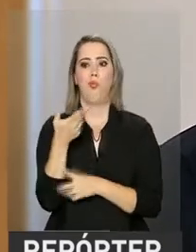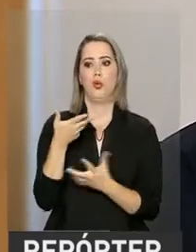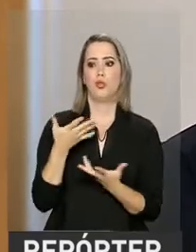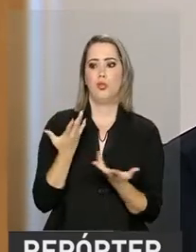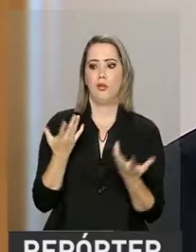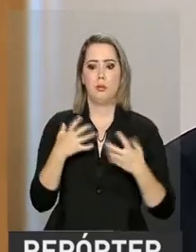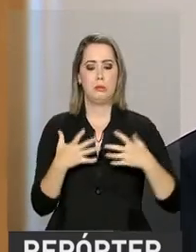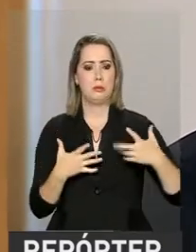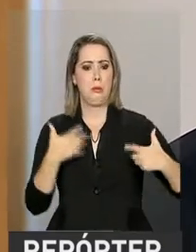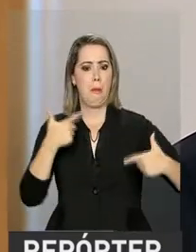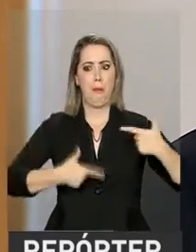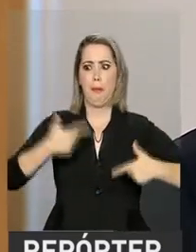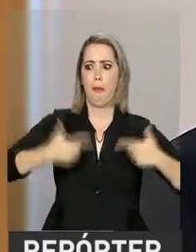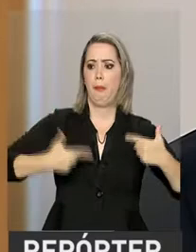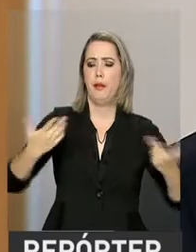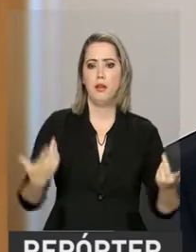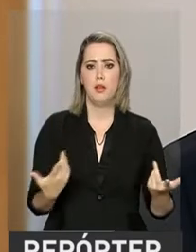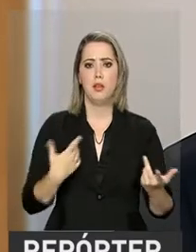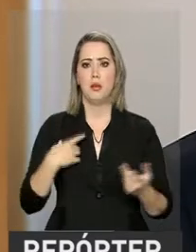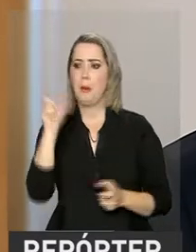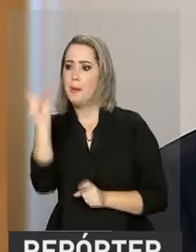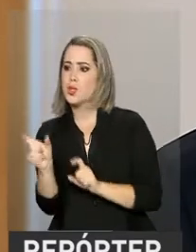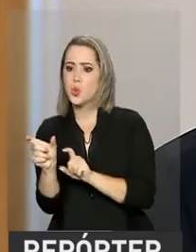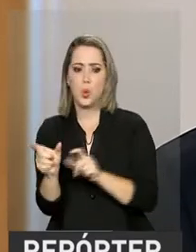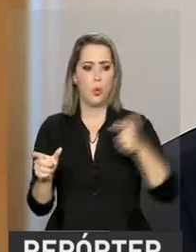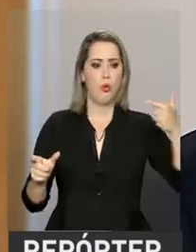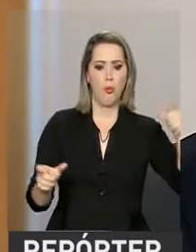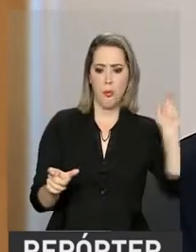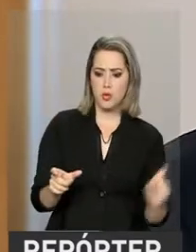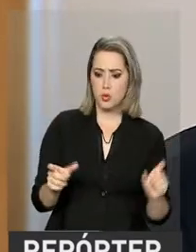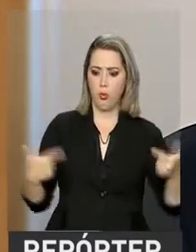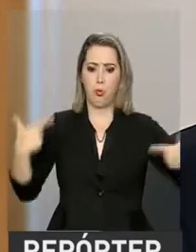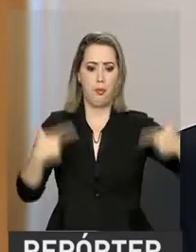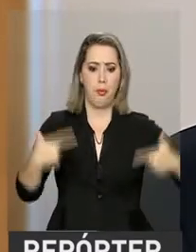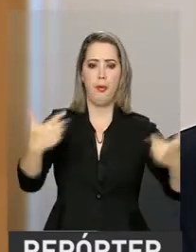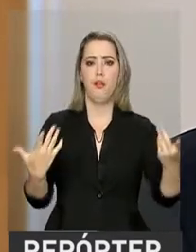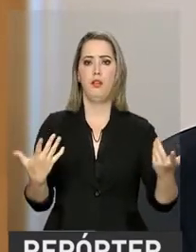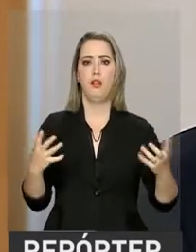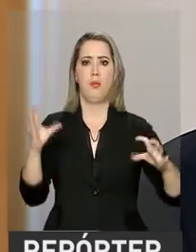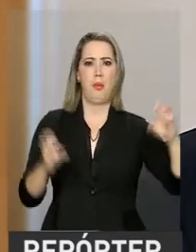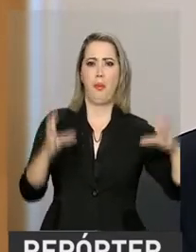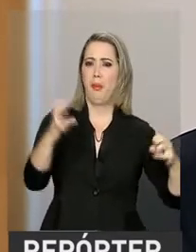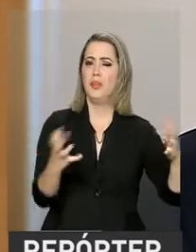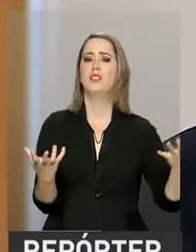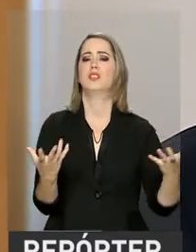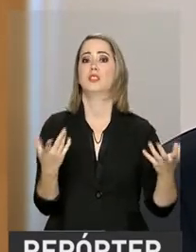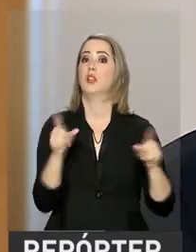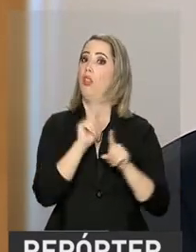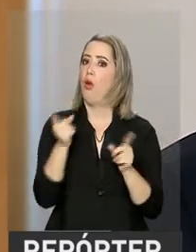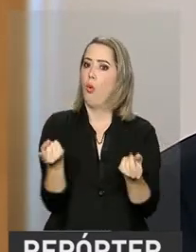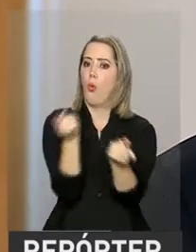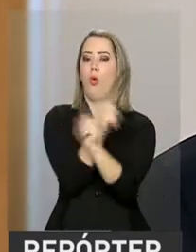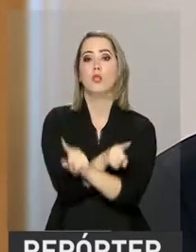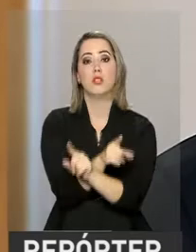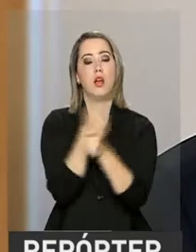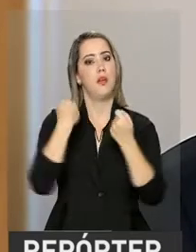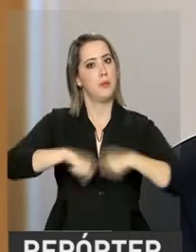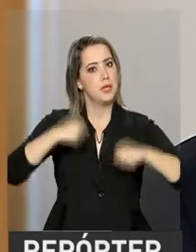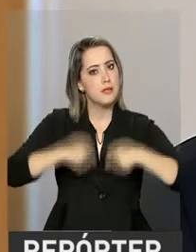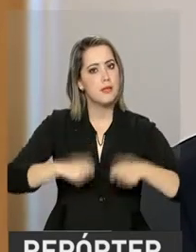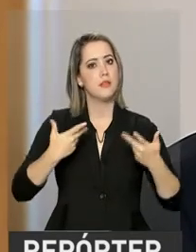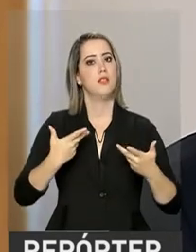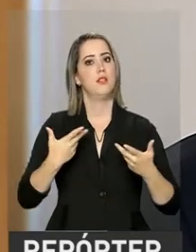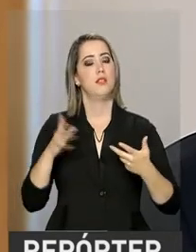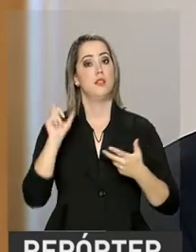de embarque permanente brasileiro contra brasileiro ao contrário a regra geral conhecida nacional e internacionalmente